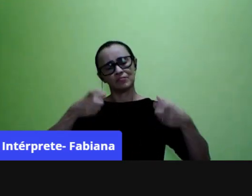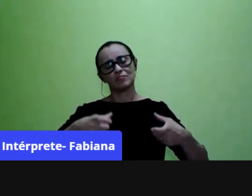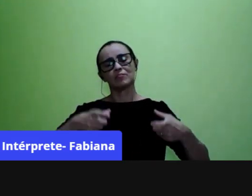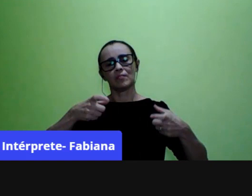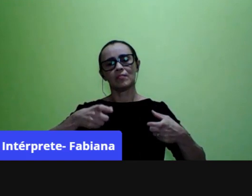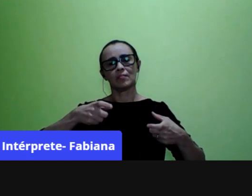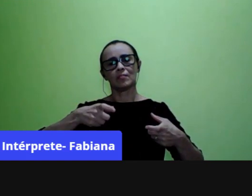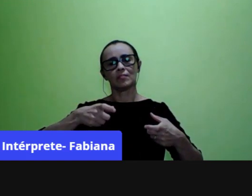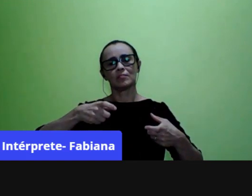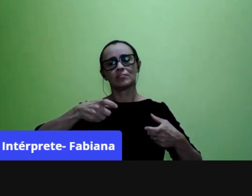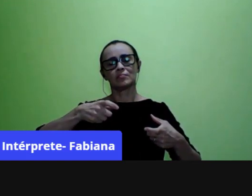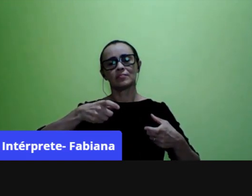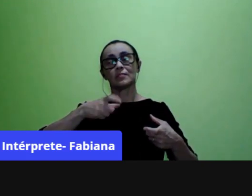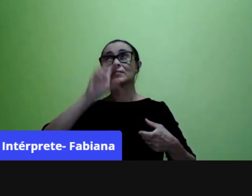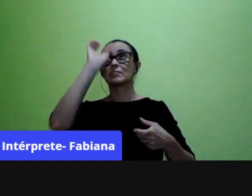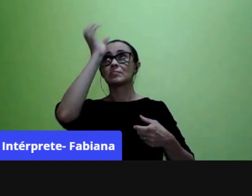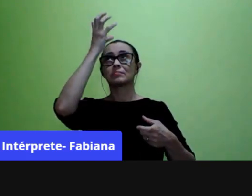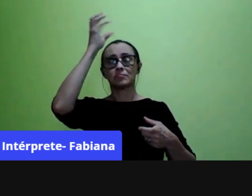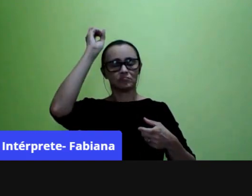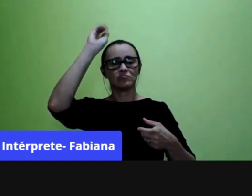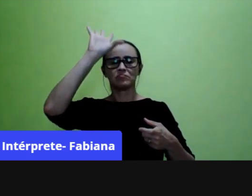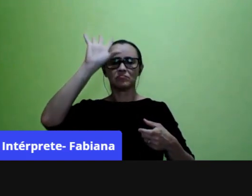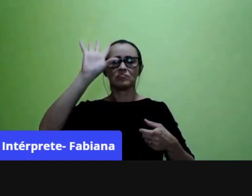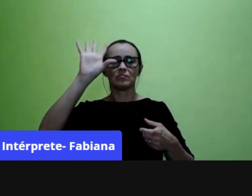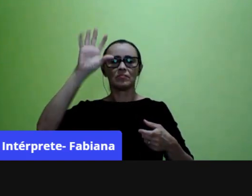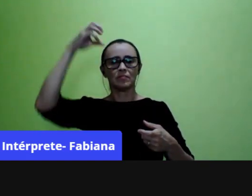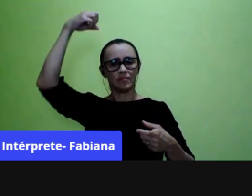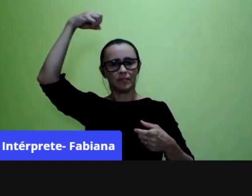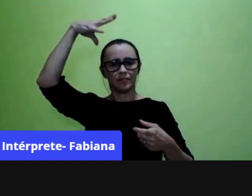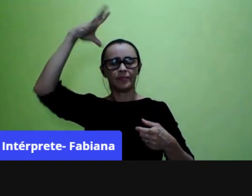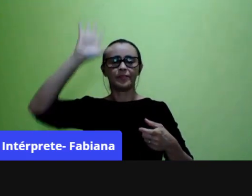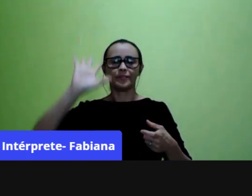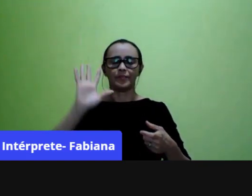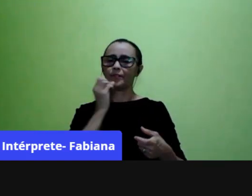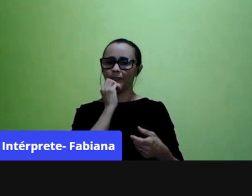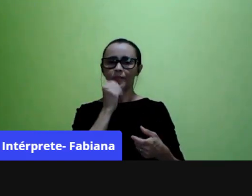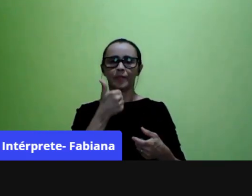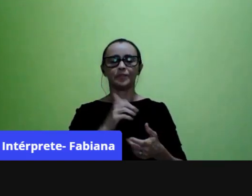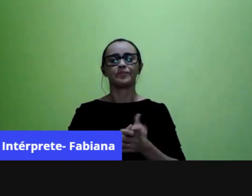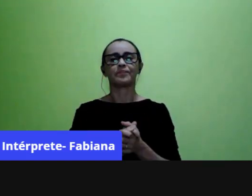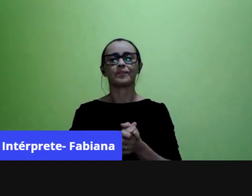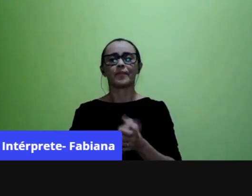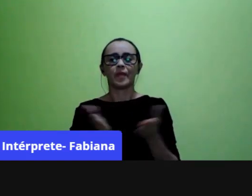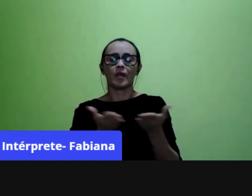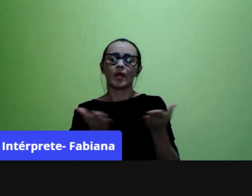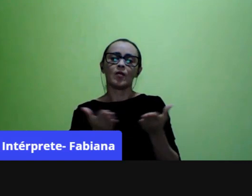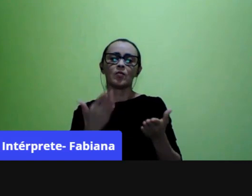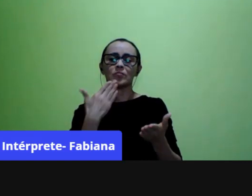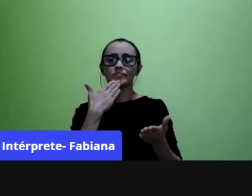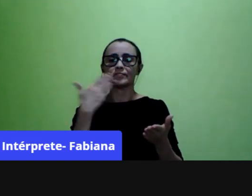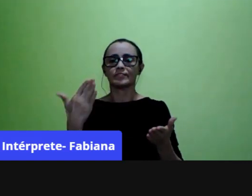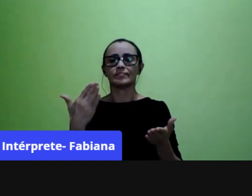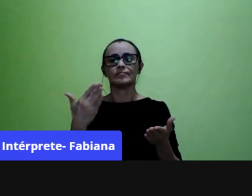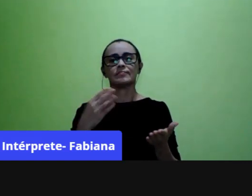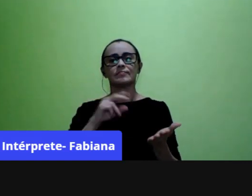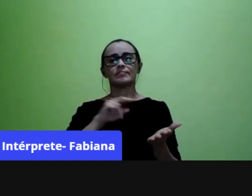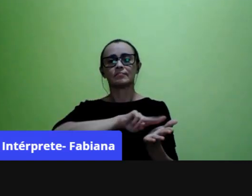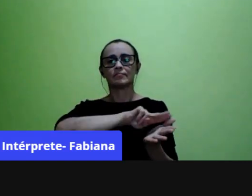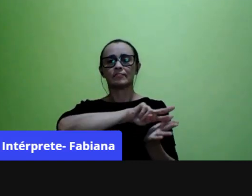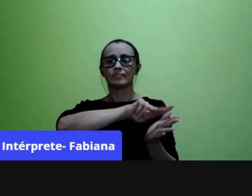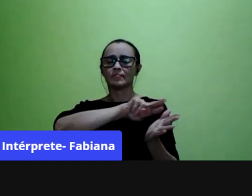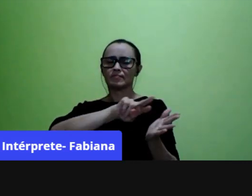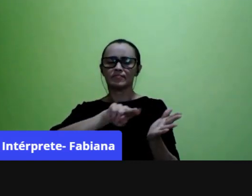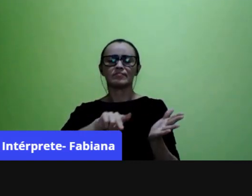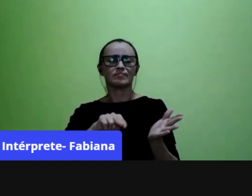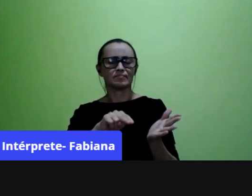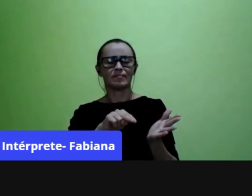conta de melhorar, certo? Agora, me pediram, né? Muitos entram em contato